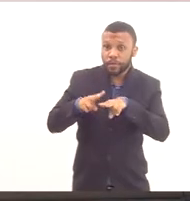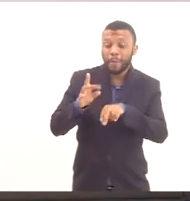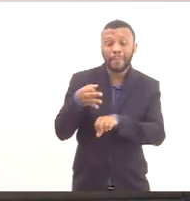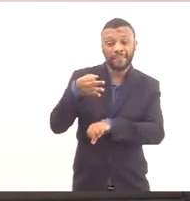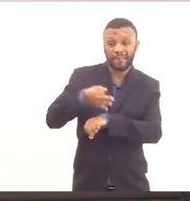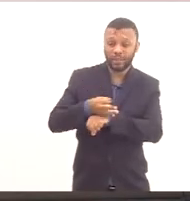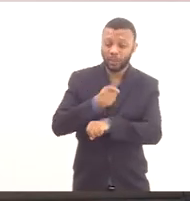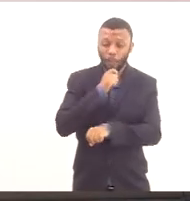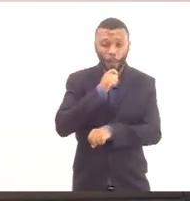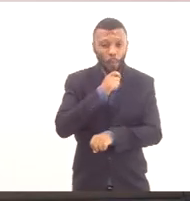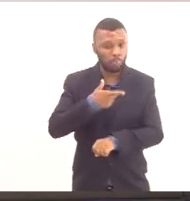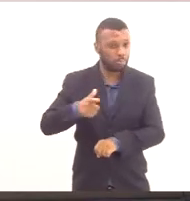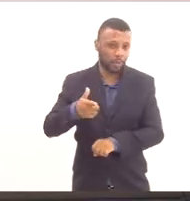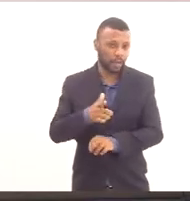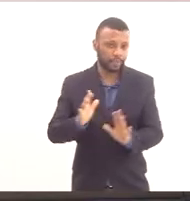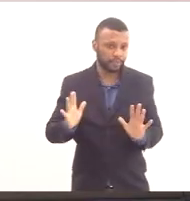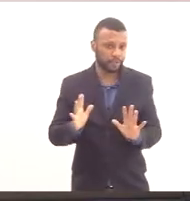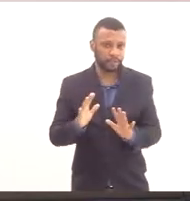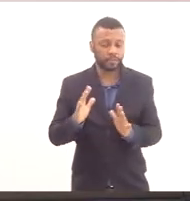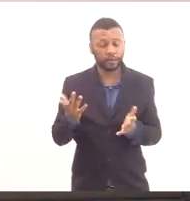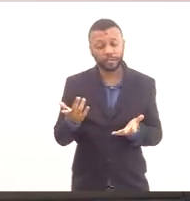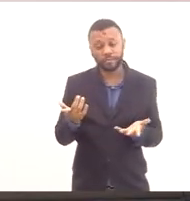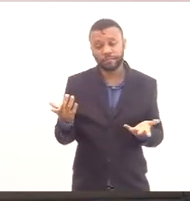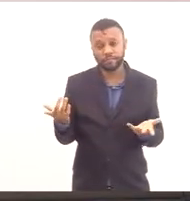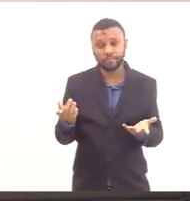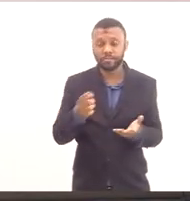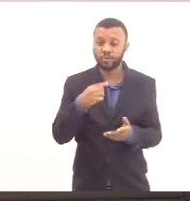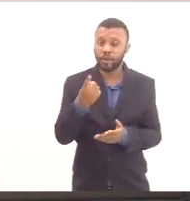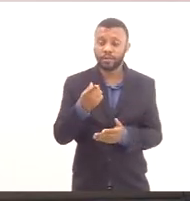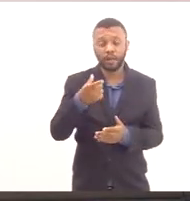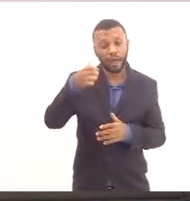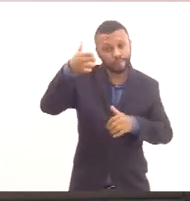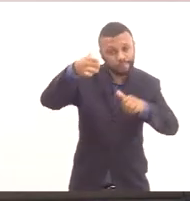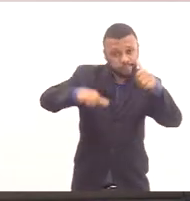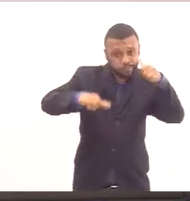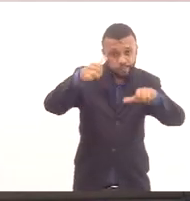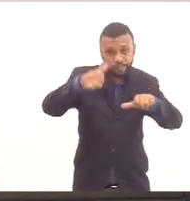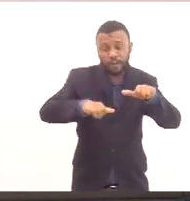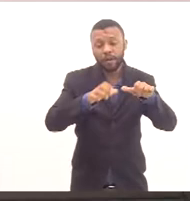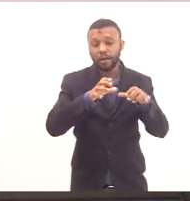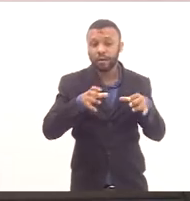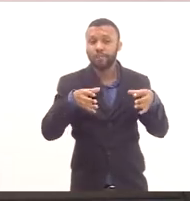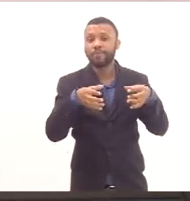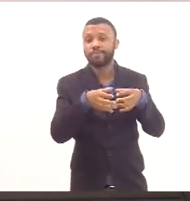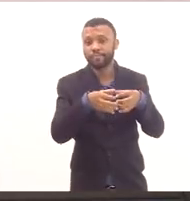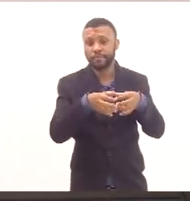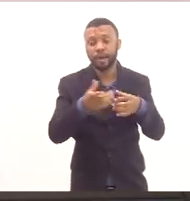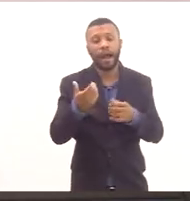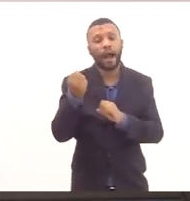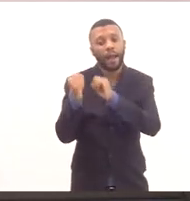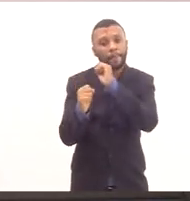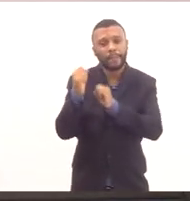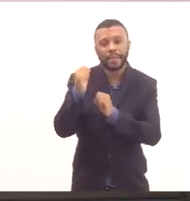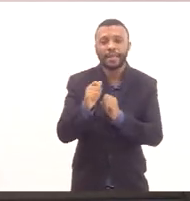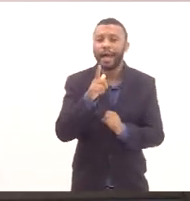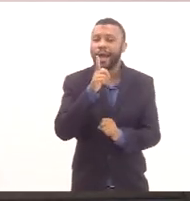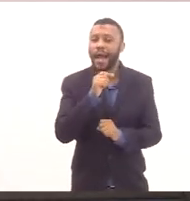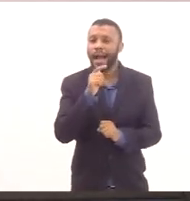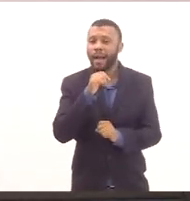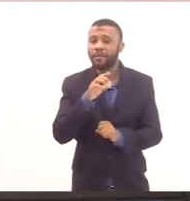ausência Então seja aço pesado aqui para tomada de decisão da comissão a águas do Imperador não